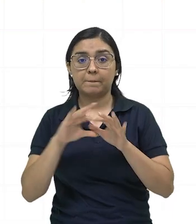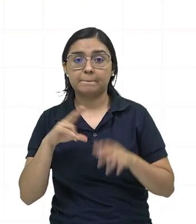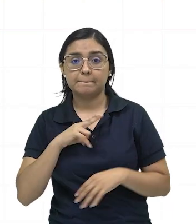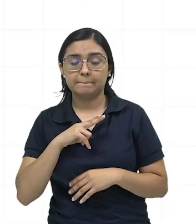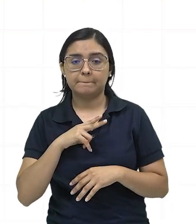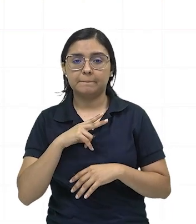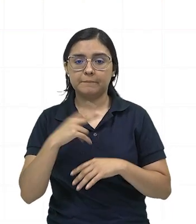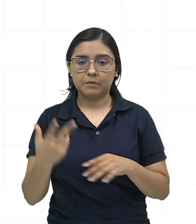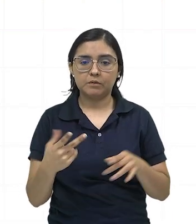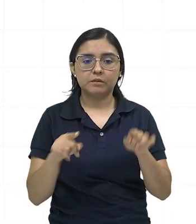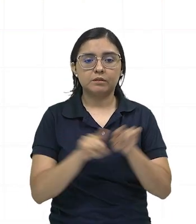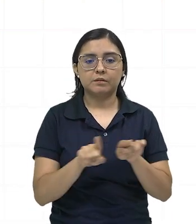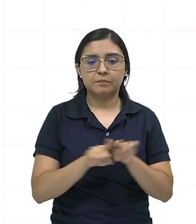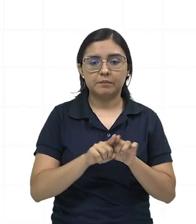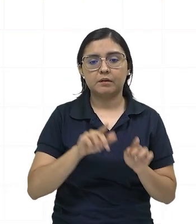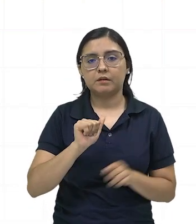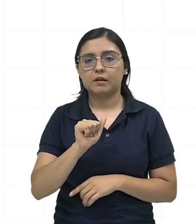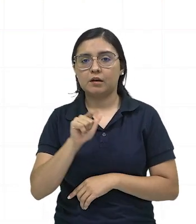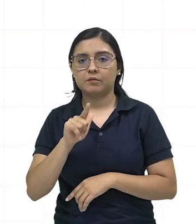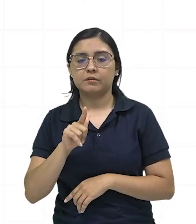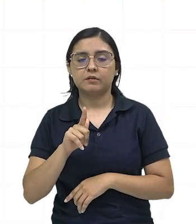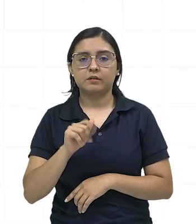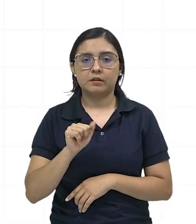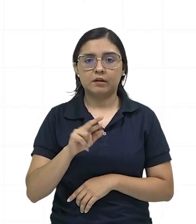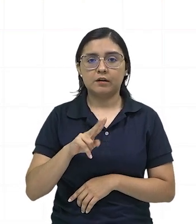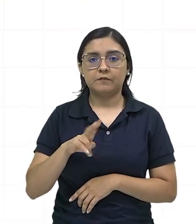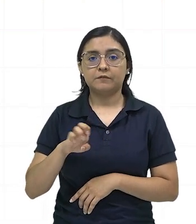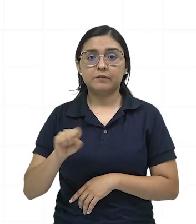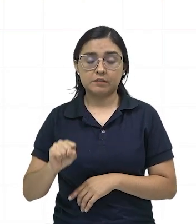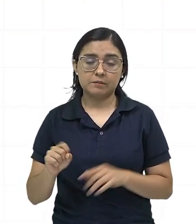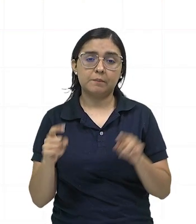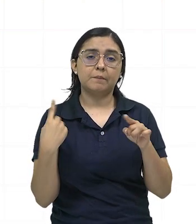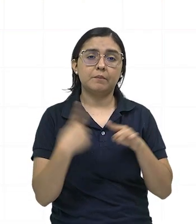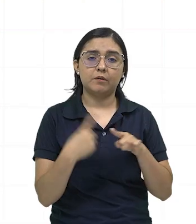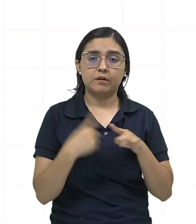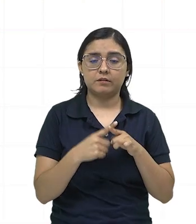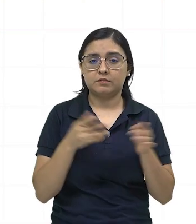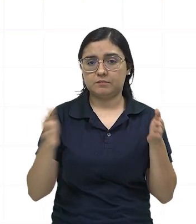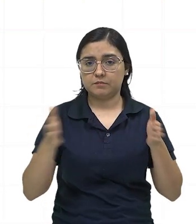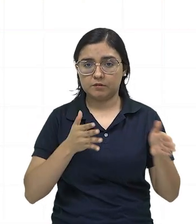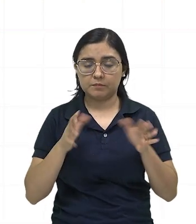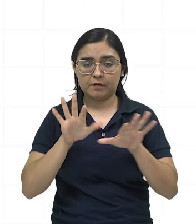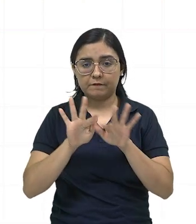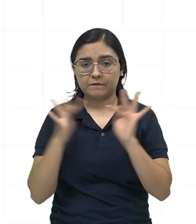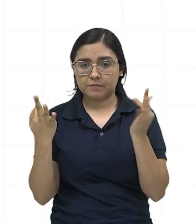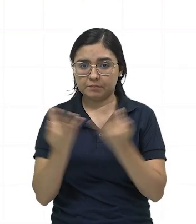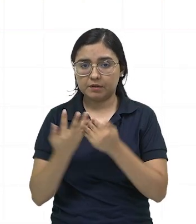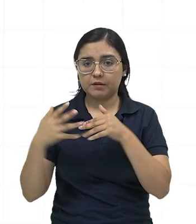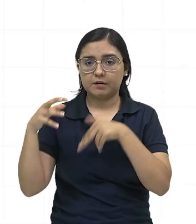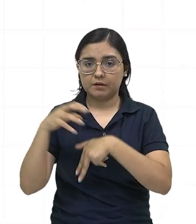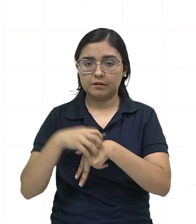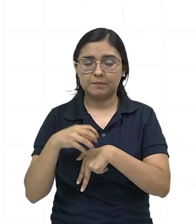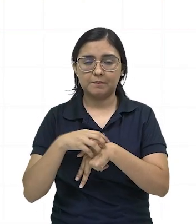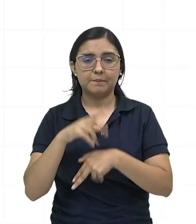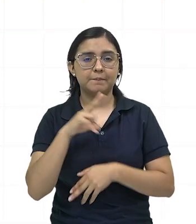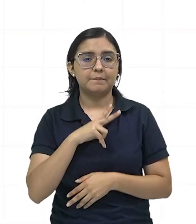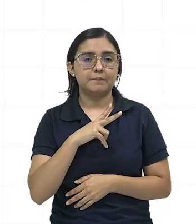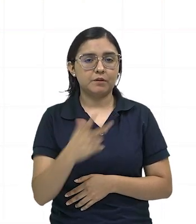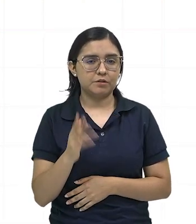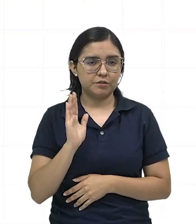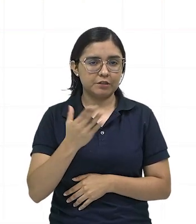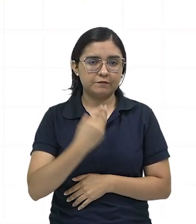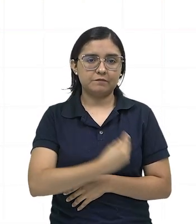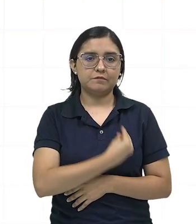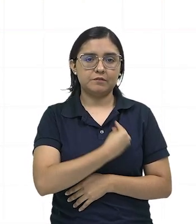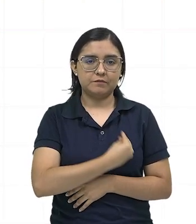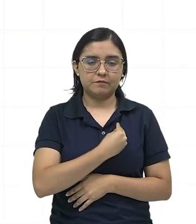e Algarves, porque você tem que ter em mente que esse momento a família real portuguesa já estava morando no